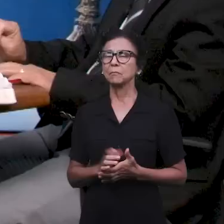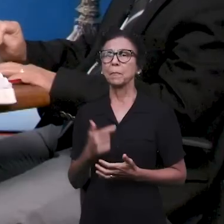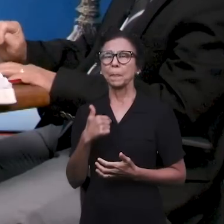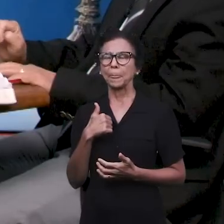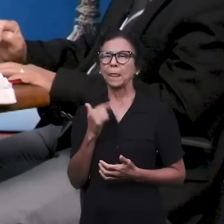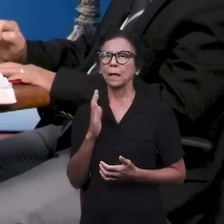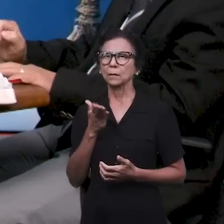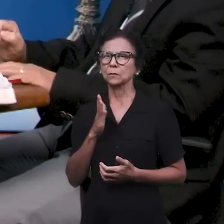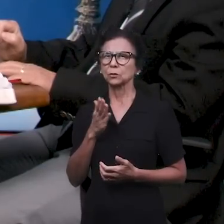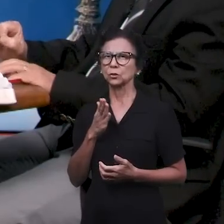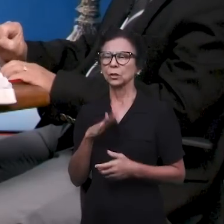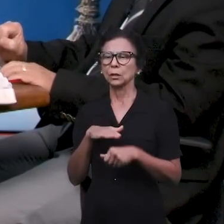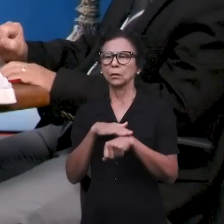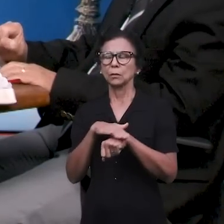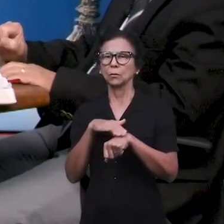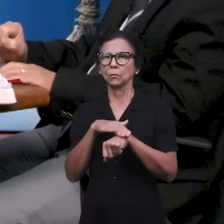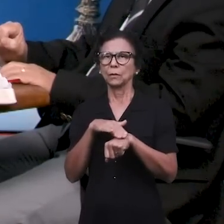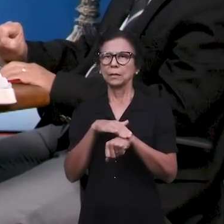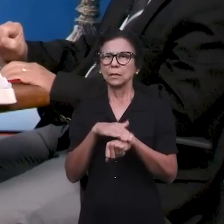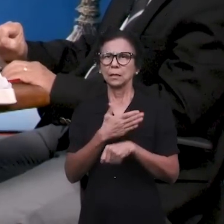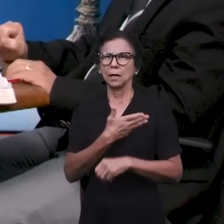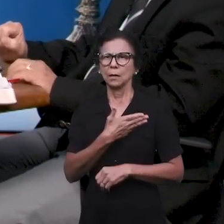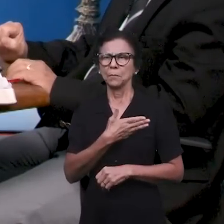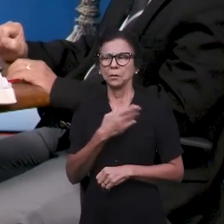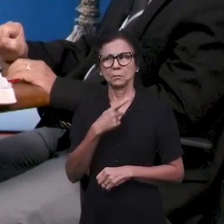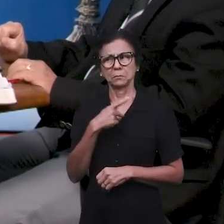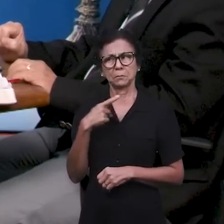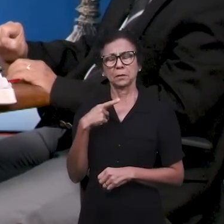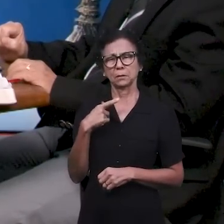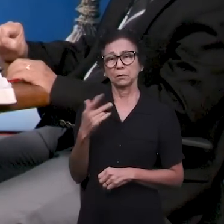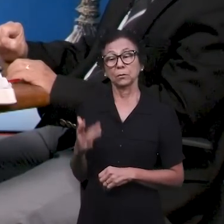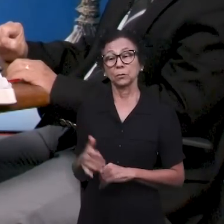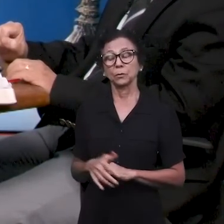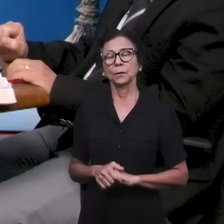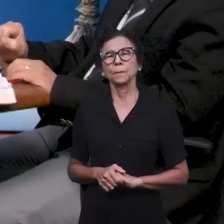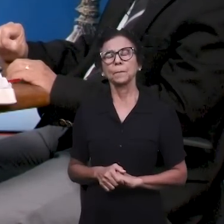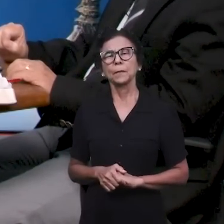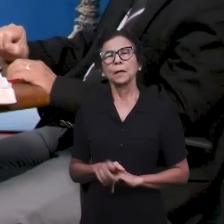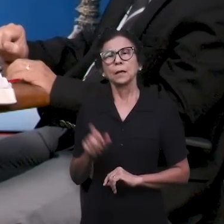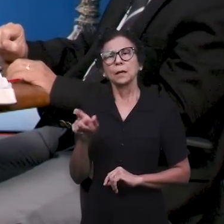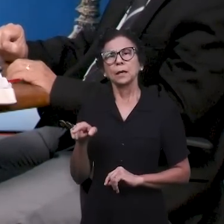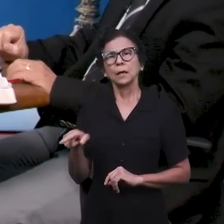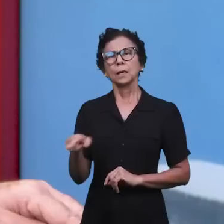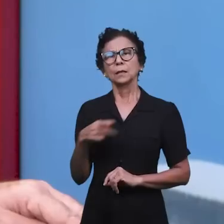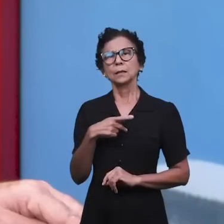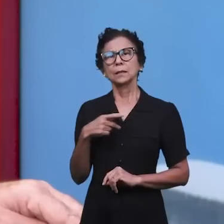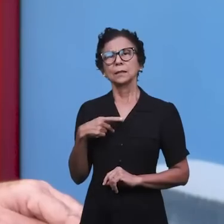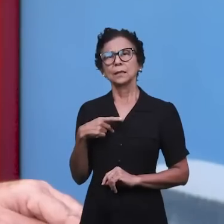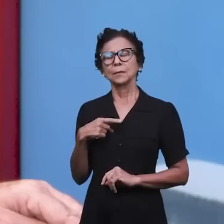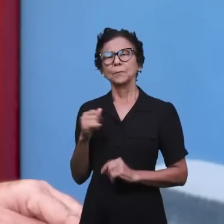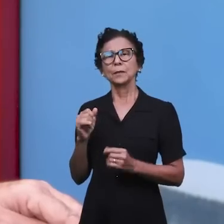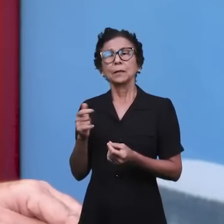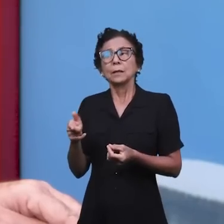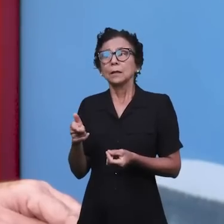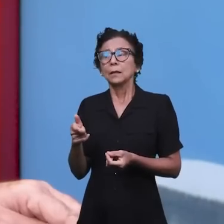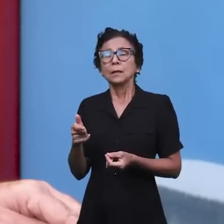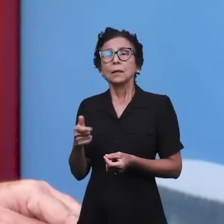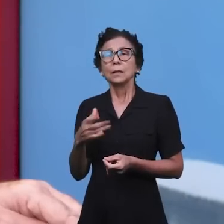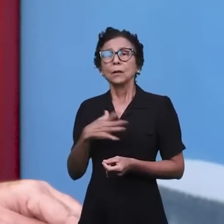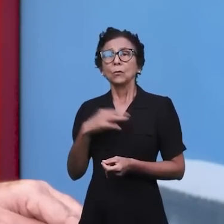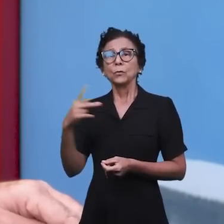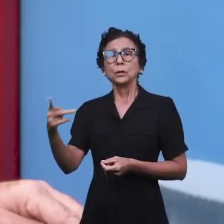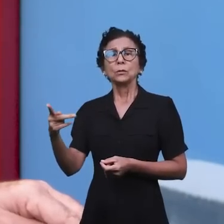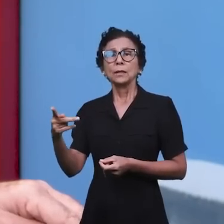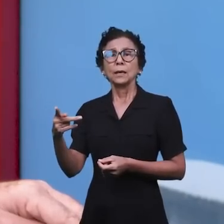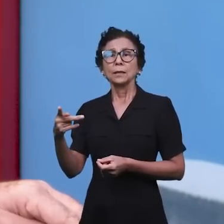com um pastor nosso, na área que nós estávamos, que ele queria fazer o casamento do filho dele. Não porque